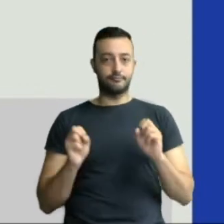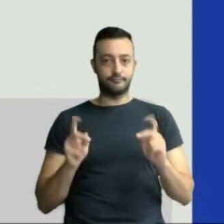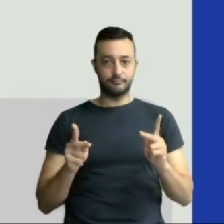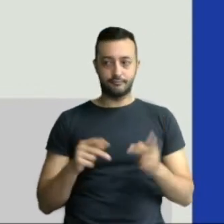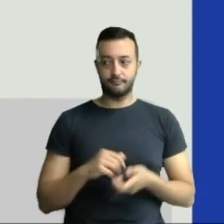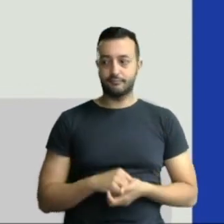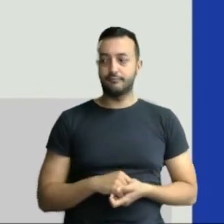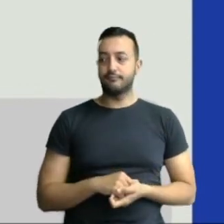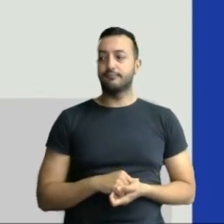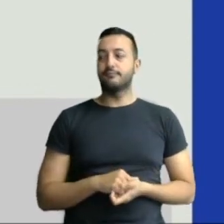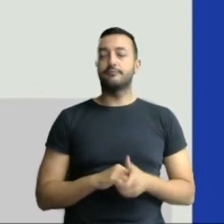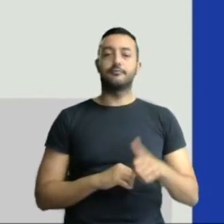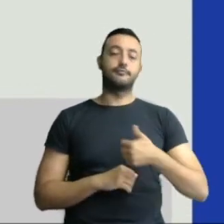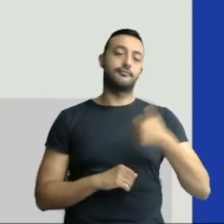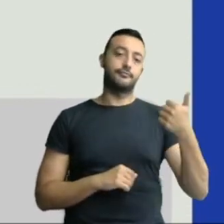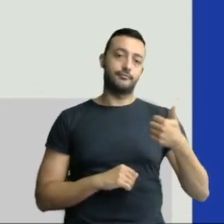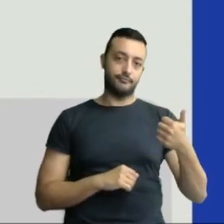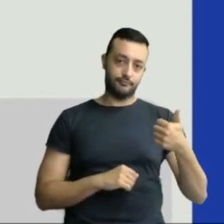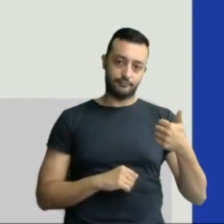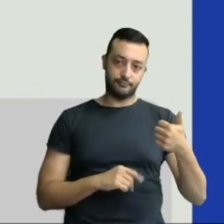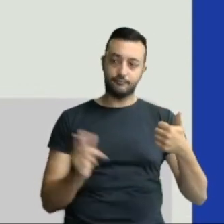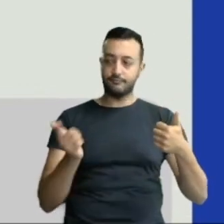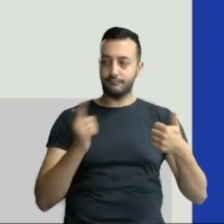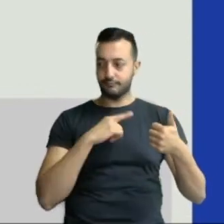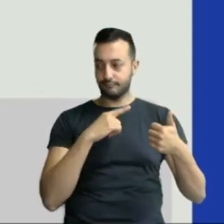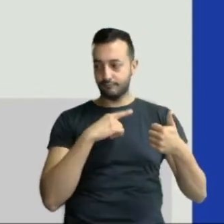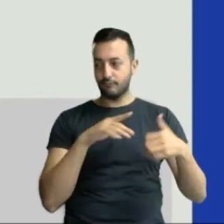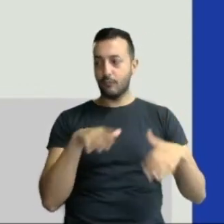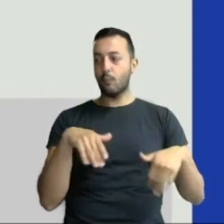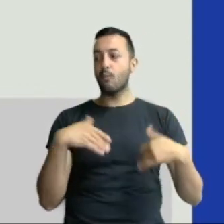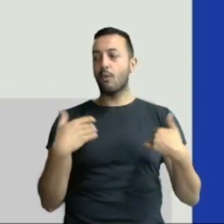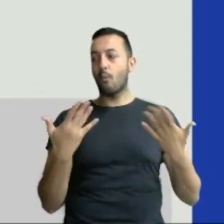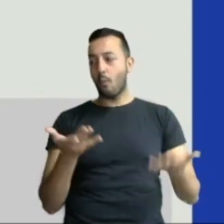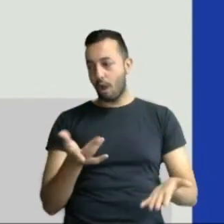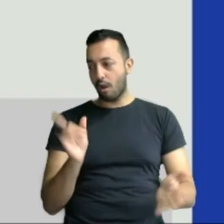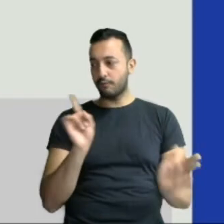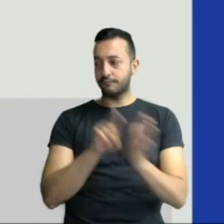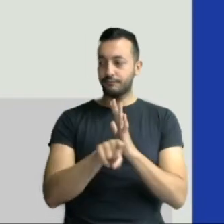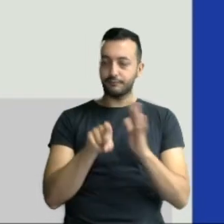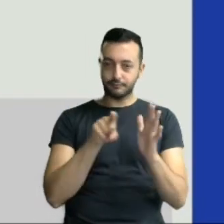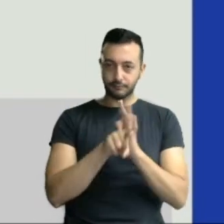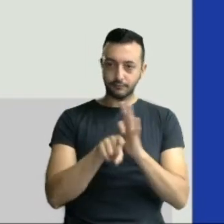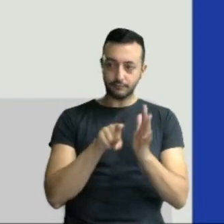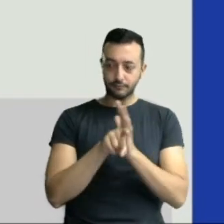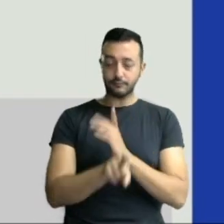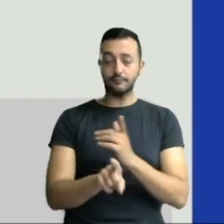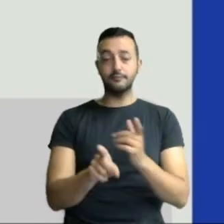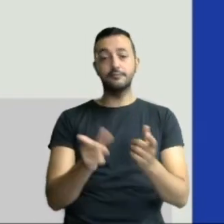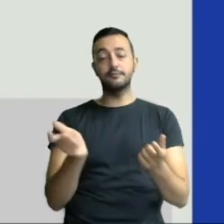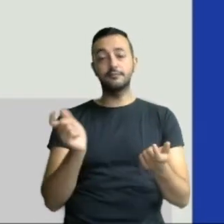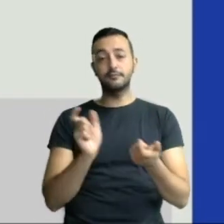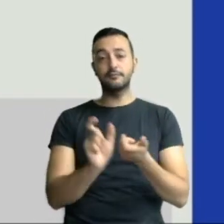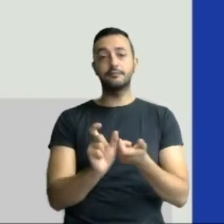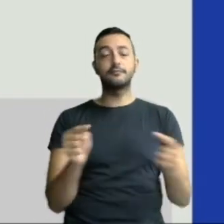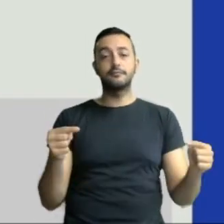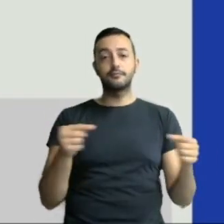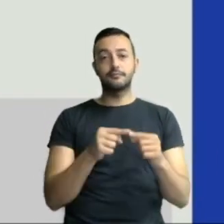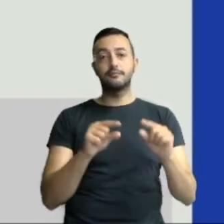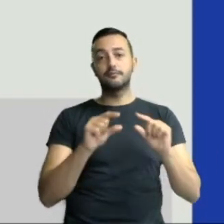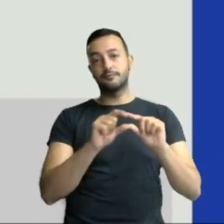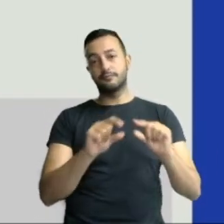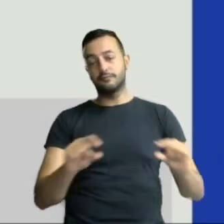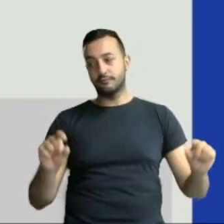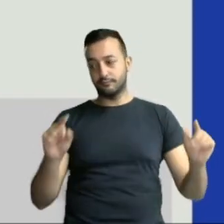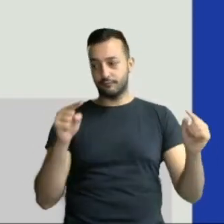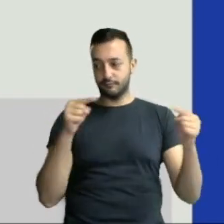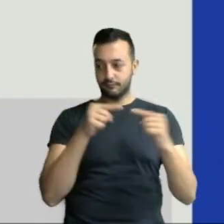ok? Na primeira questão, temos qual interrogative pronoun completa corretamente a